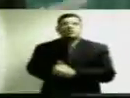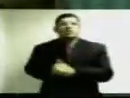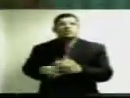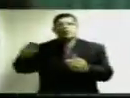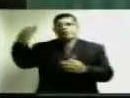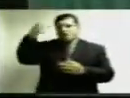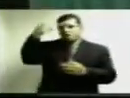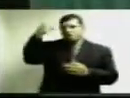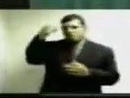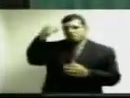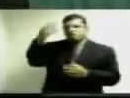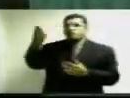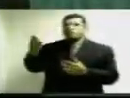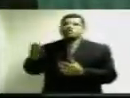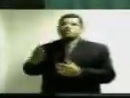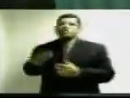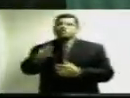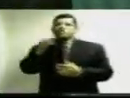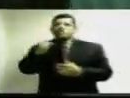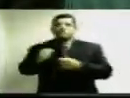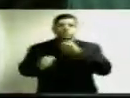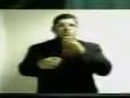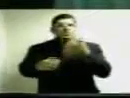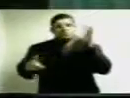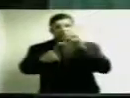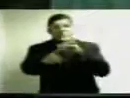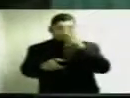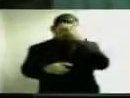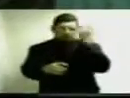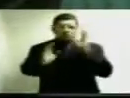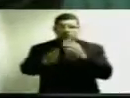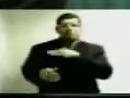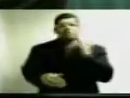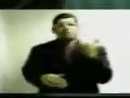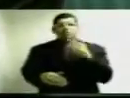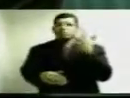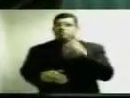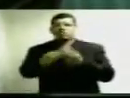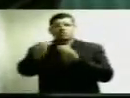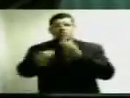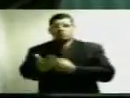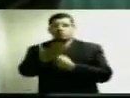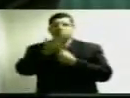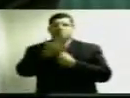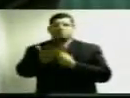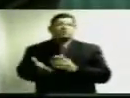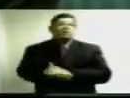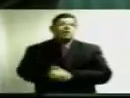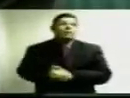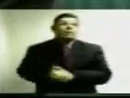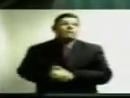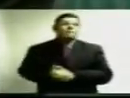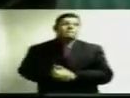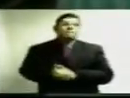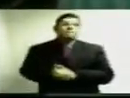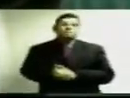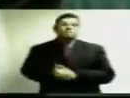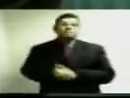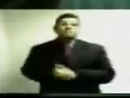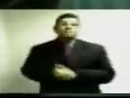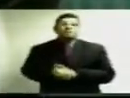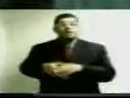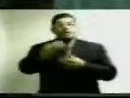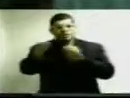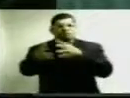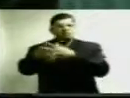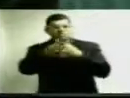a memória de Humberto Calderaro, atacou-se uma pessoa que já morreu, que não tem como se defender. A honra